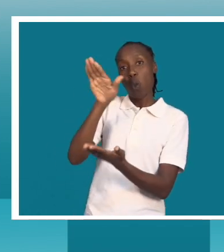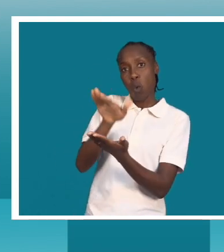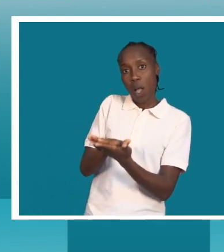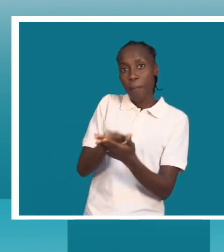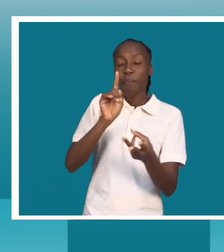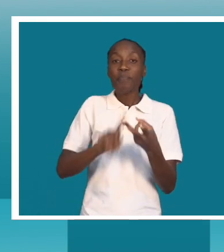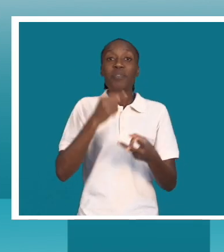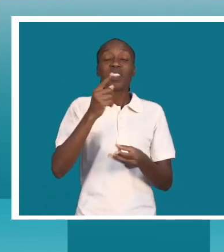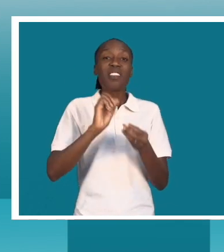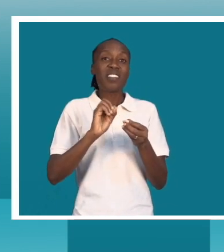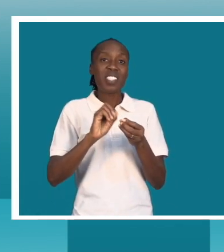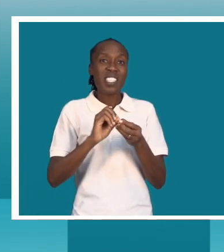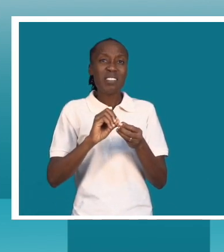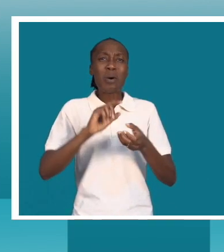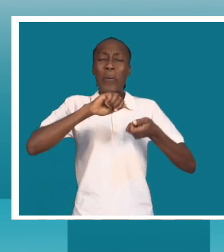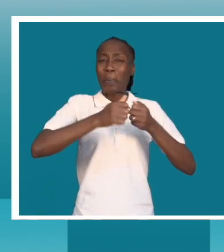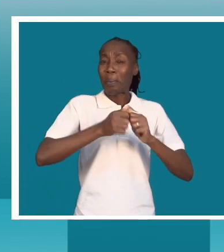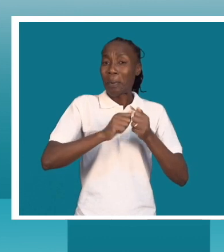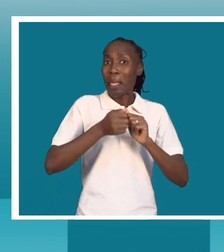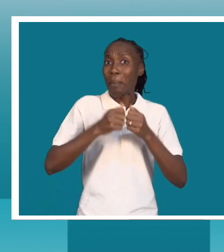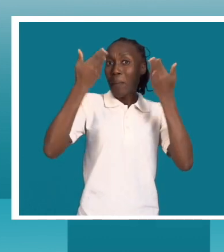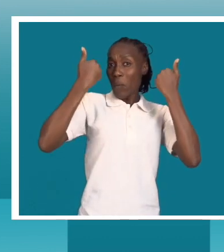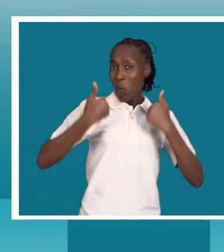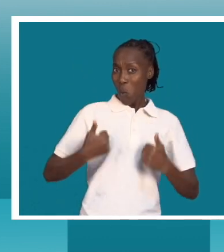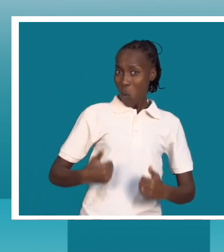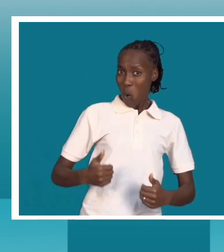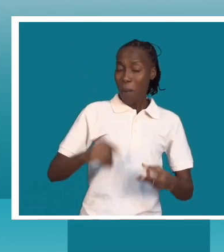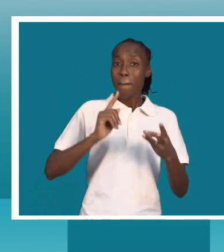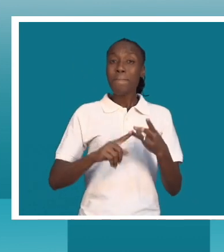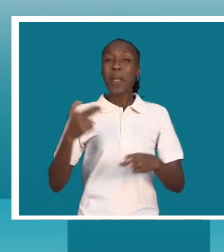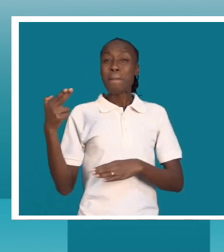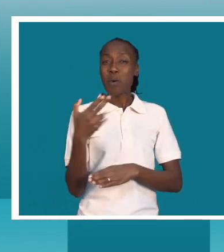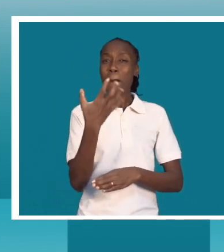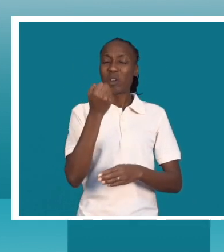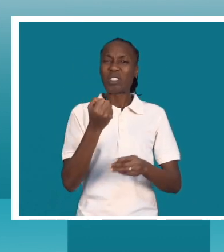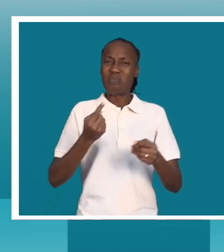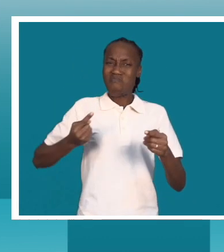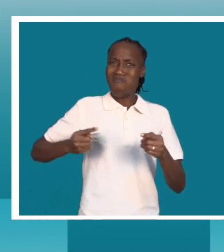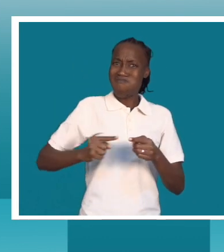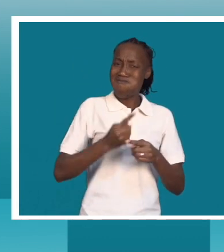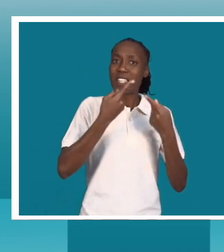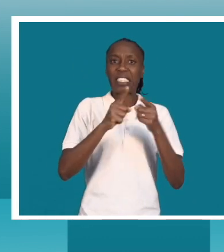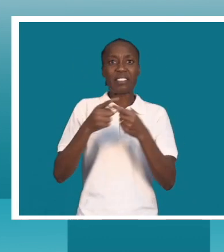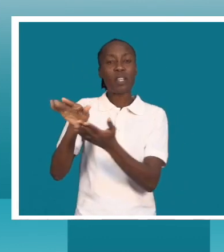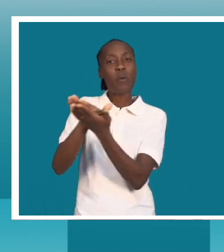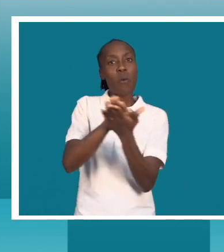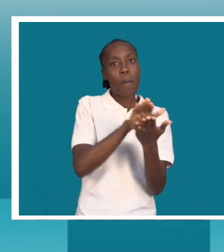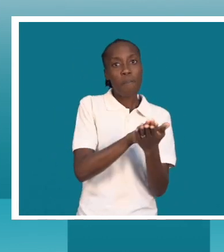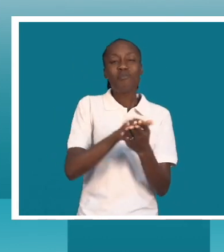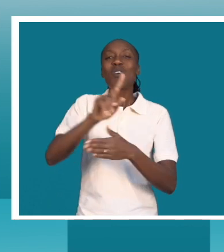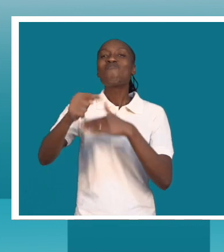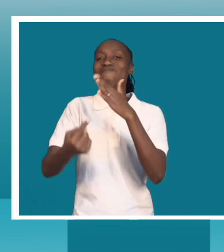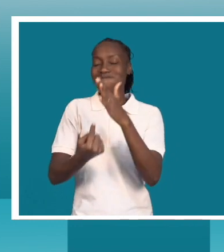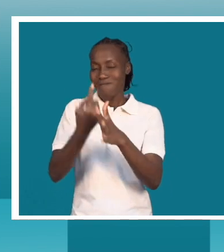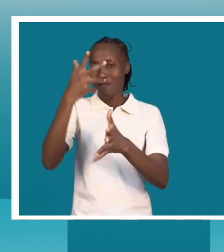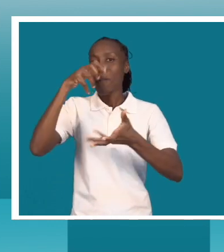estivesse. Há de haver compressão de alguns órgãos ali, que a bala pode perfurar alguns órgãos também naquele lugar